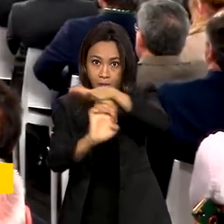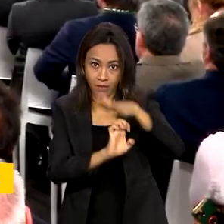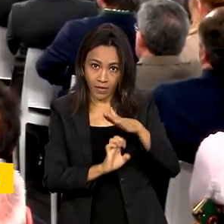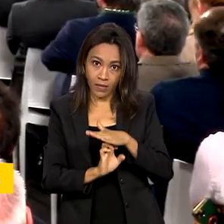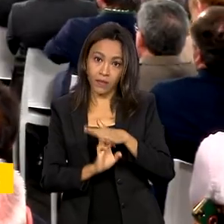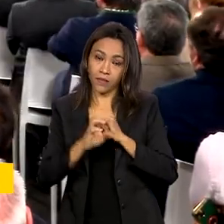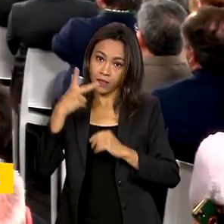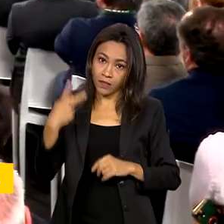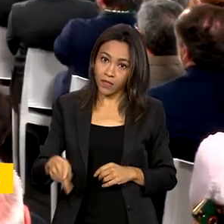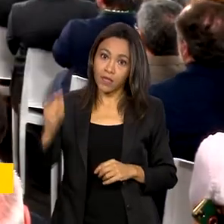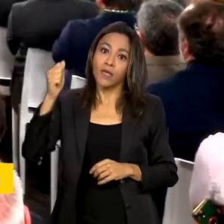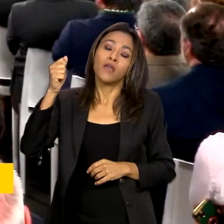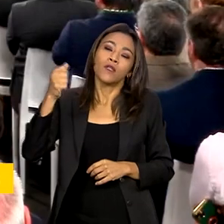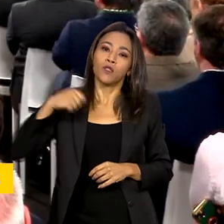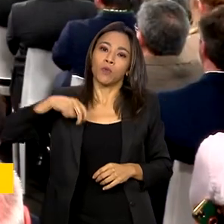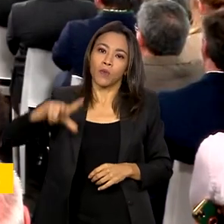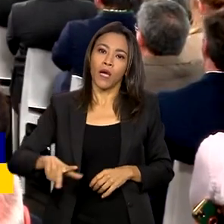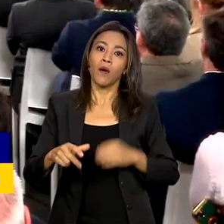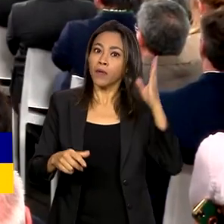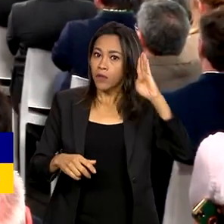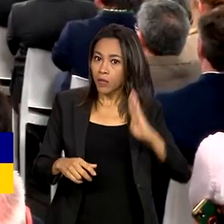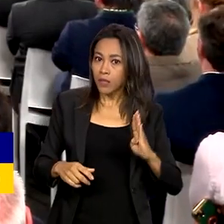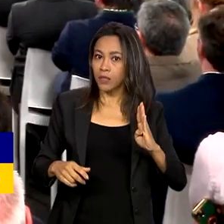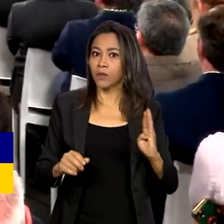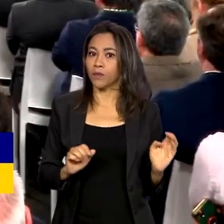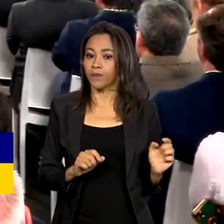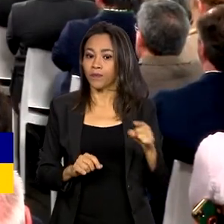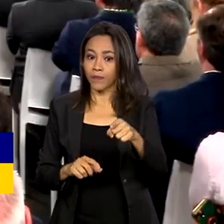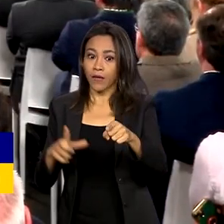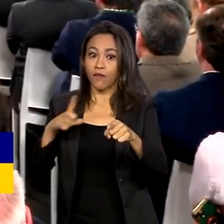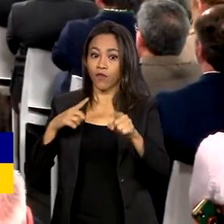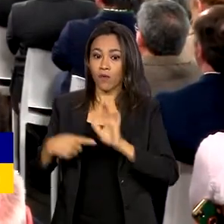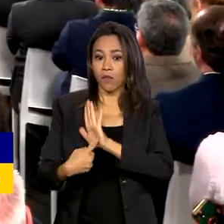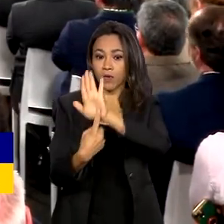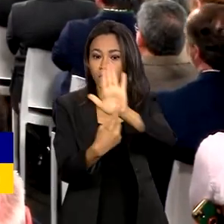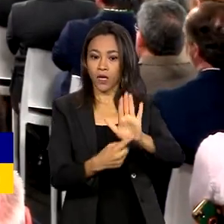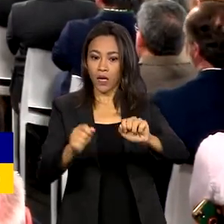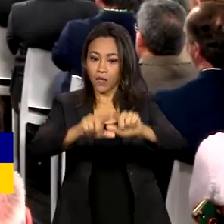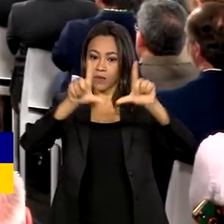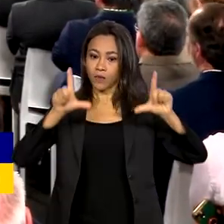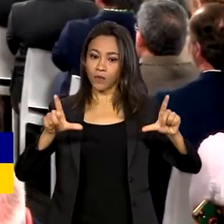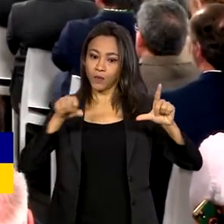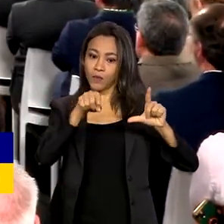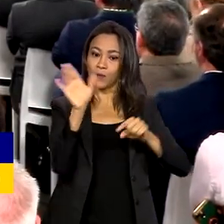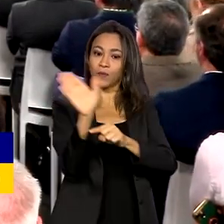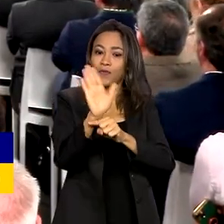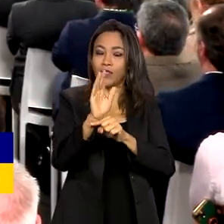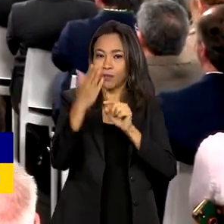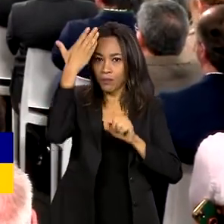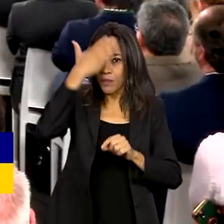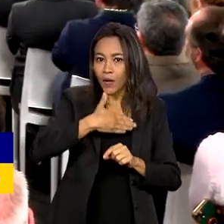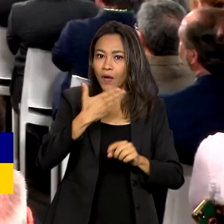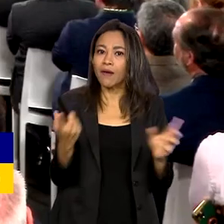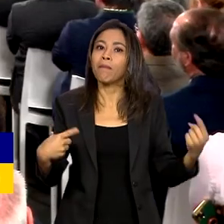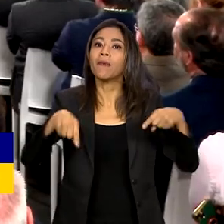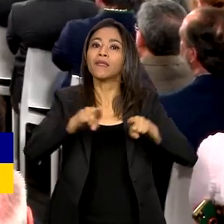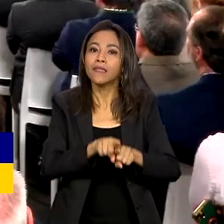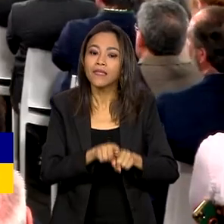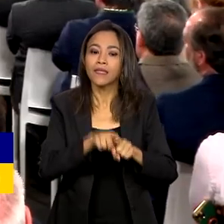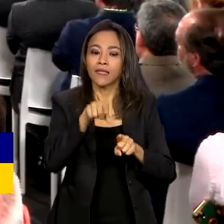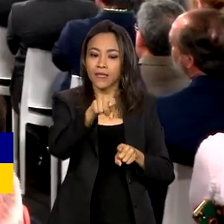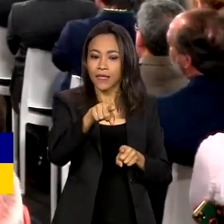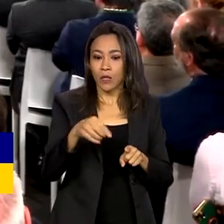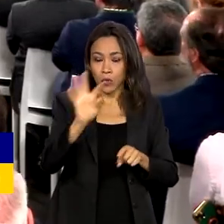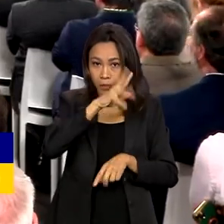abertura do encontro, foi exibido um vídeo das parcerias bem-sucedidas entre Brasil e Portugal. O presidente da Apex